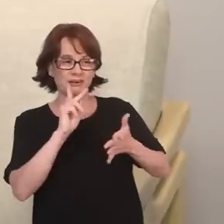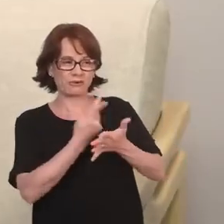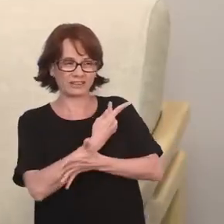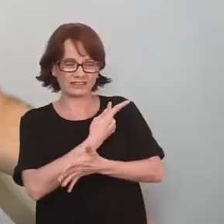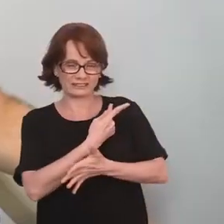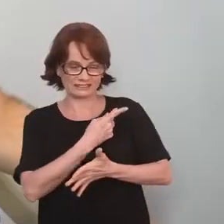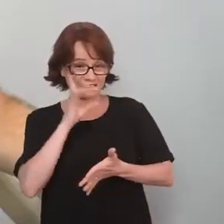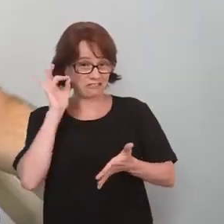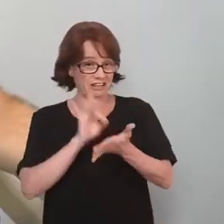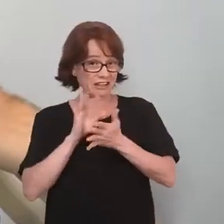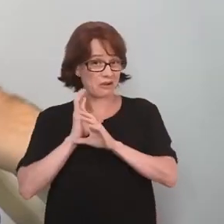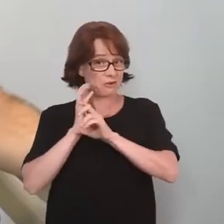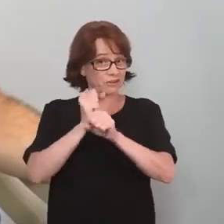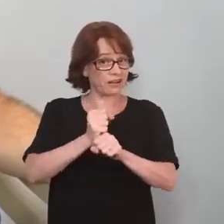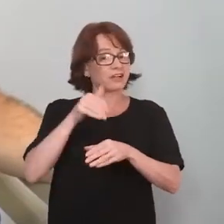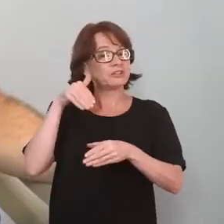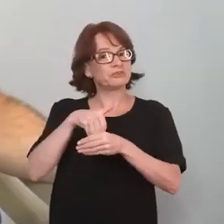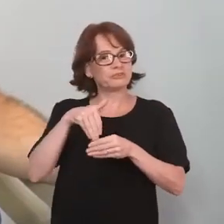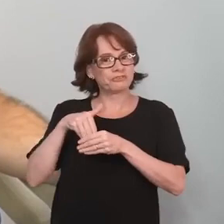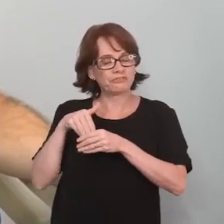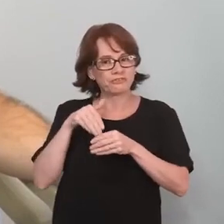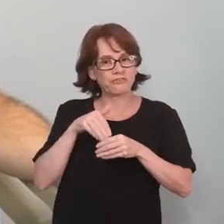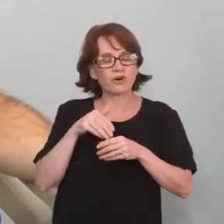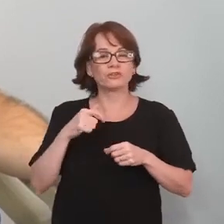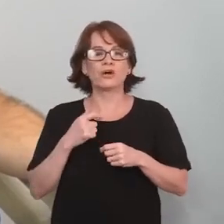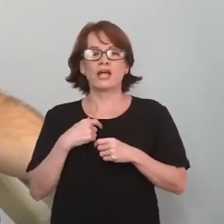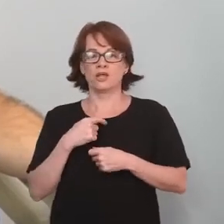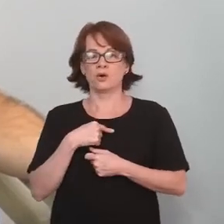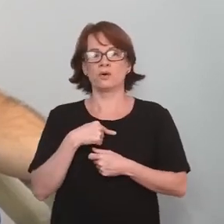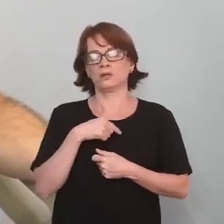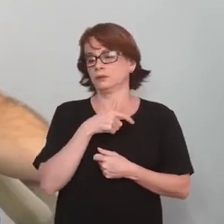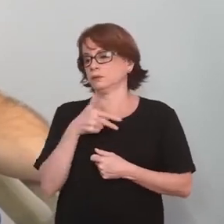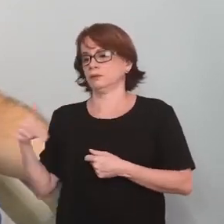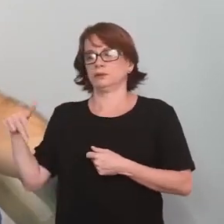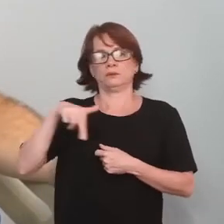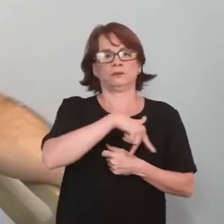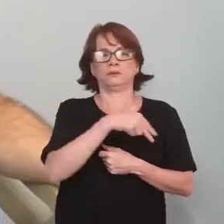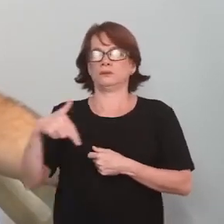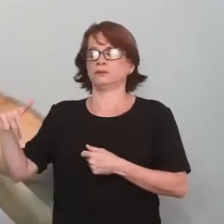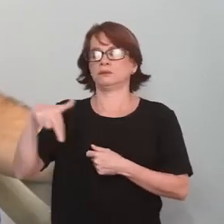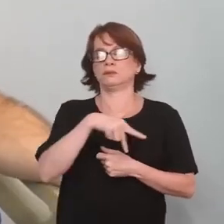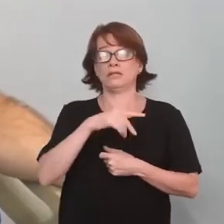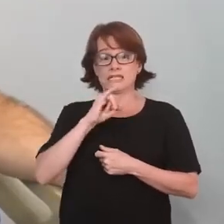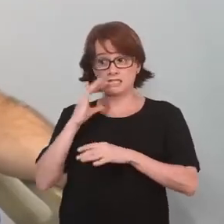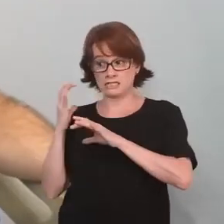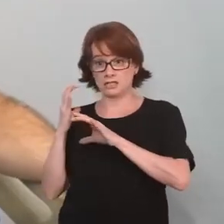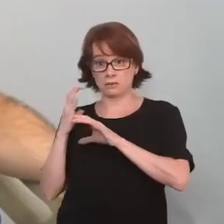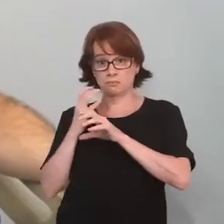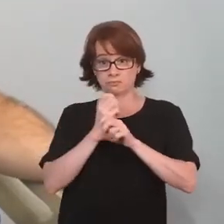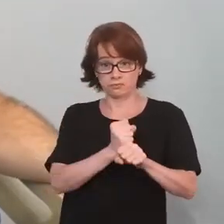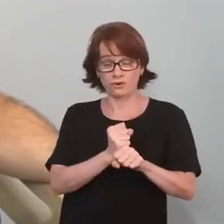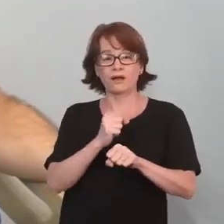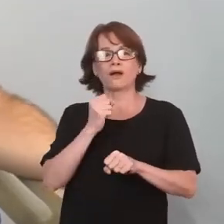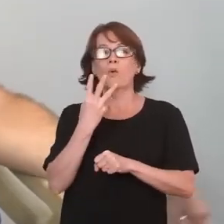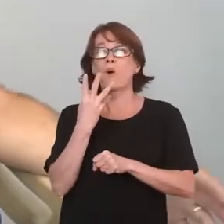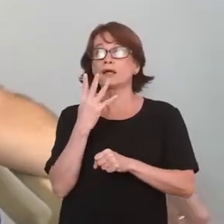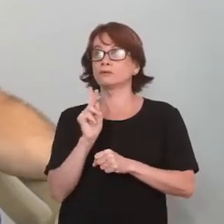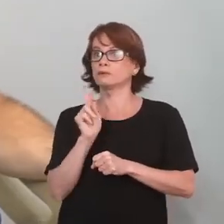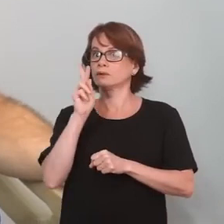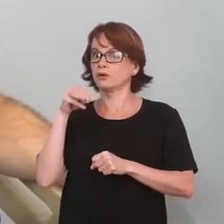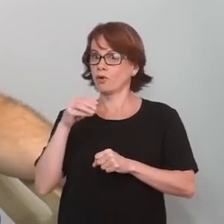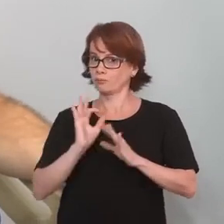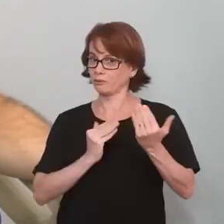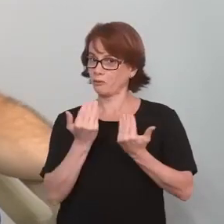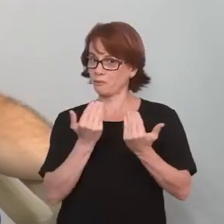A contagem dos votos acontecendo, eu andei 4,5 km de um lado para o outro enquanto as urnas eram